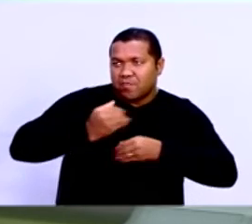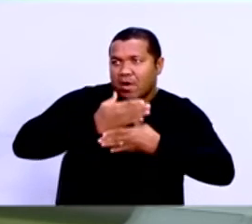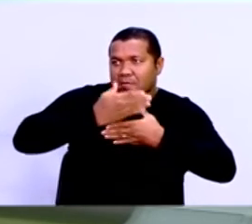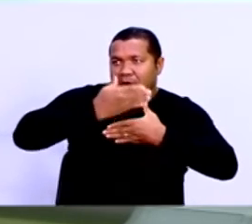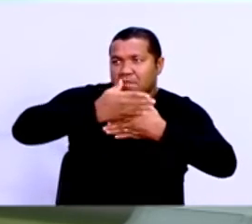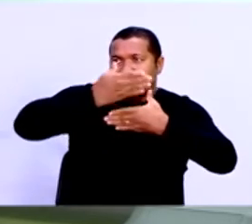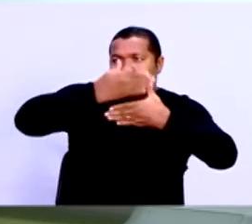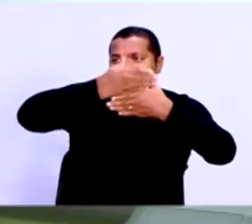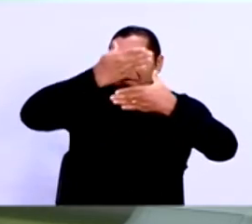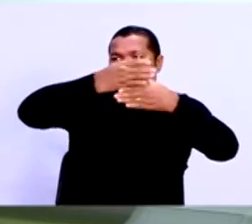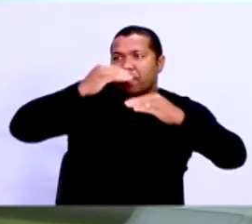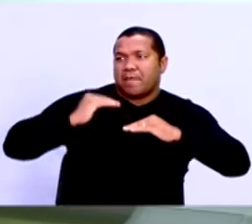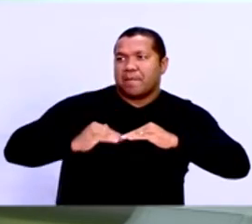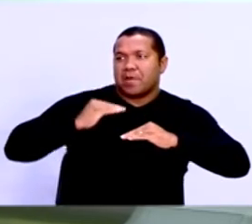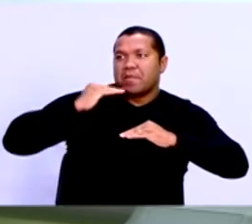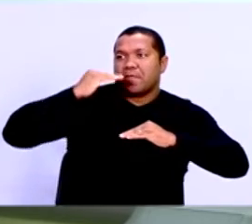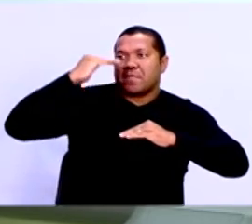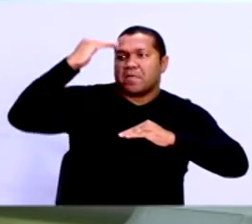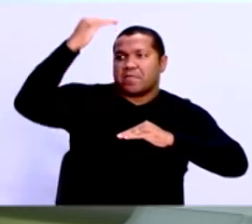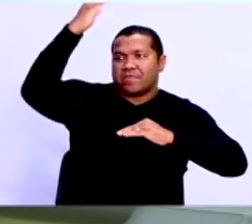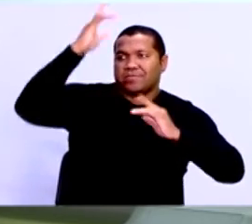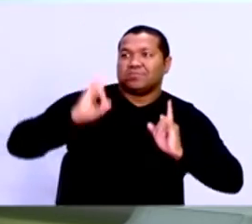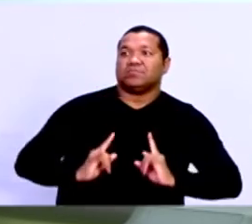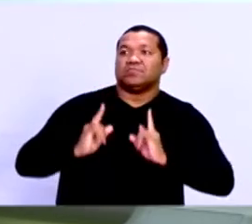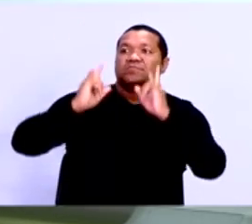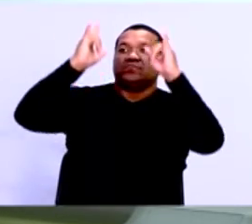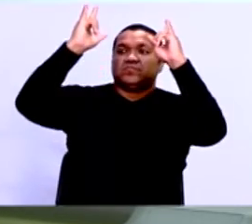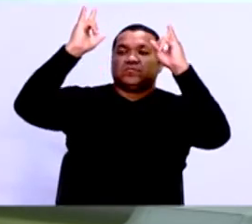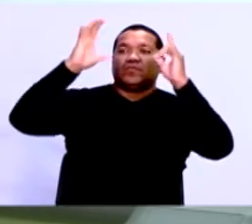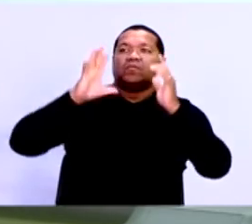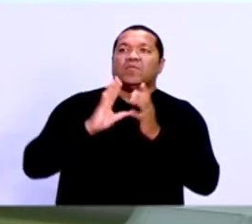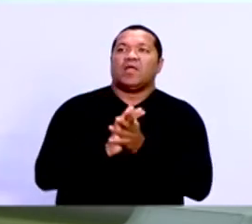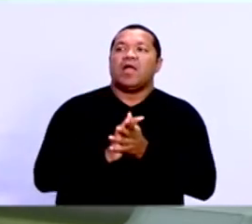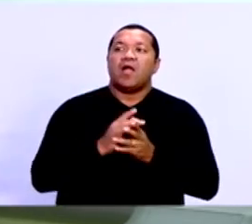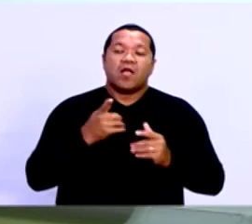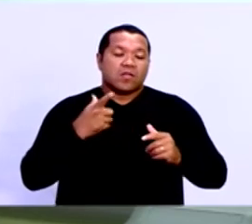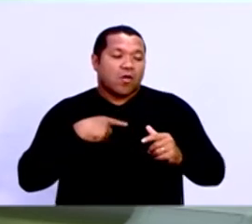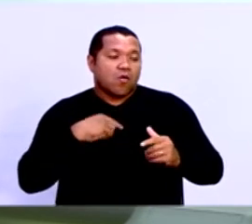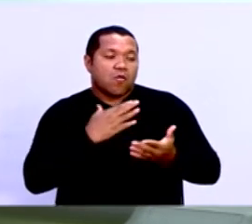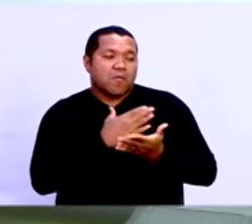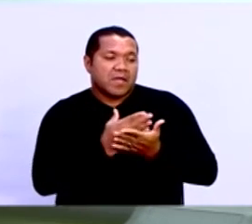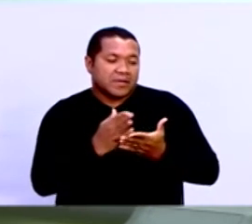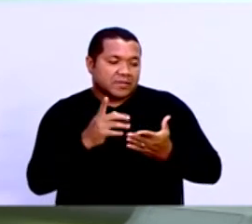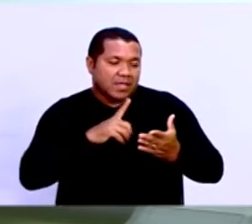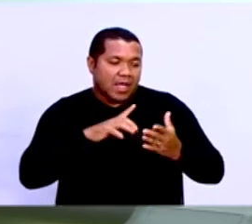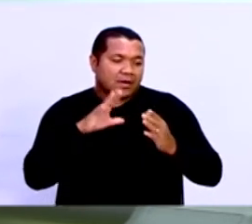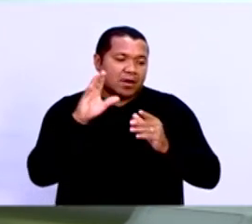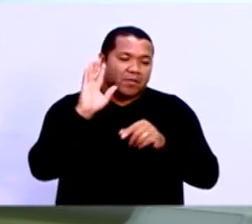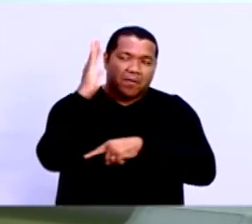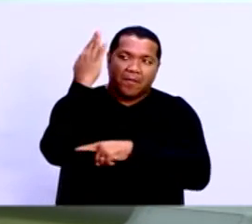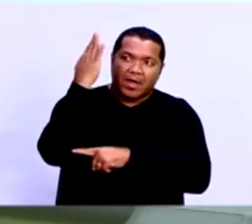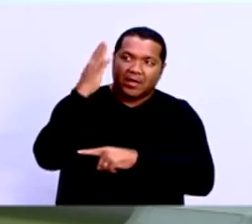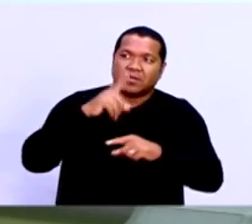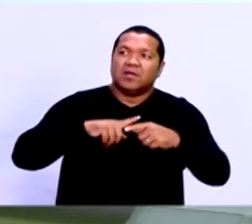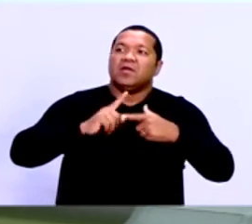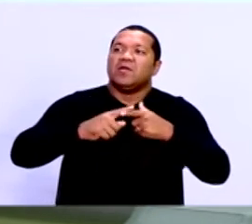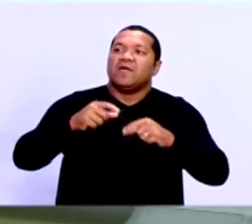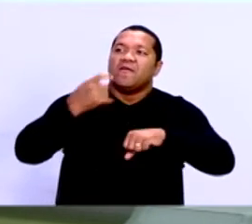serviço é onde eles vão começar a colocar os concretos colocar a madeira o